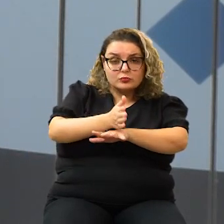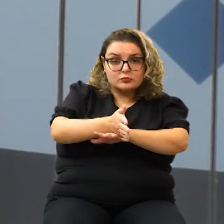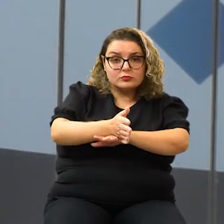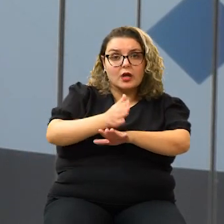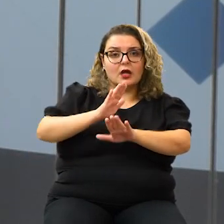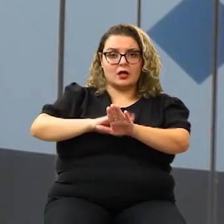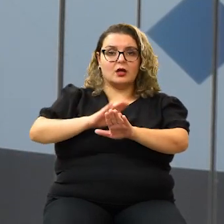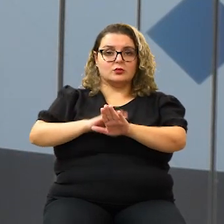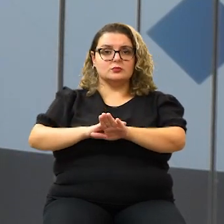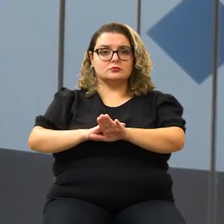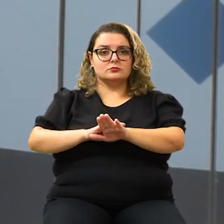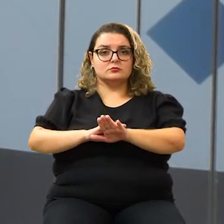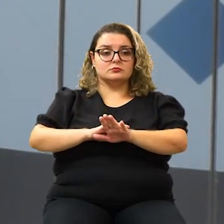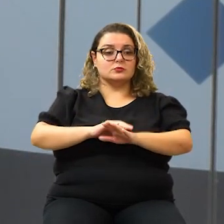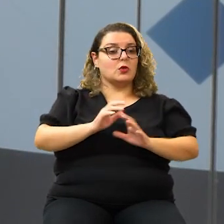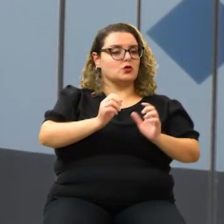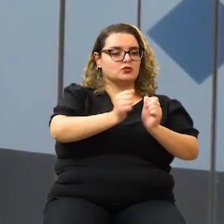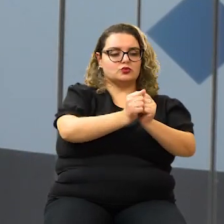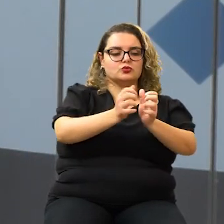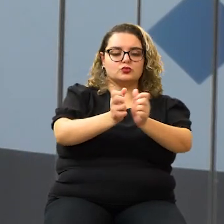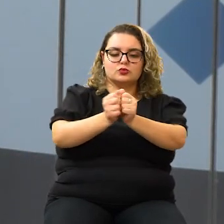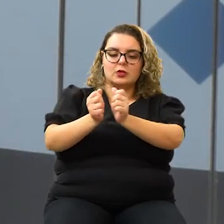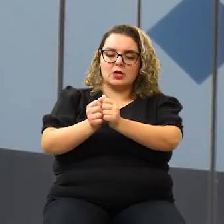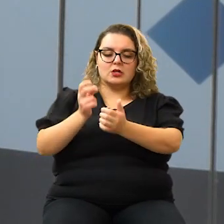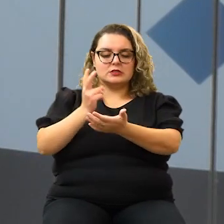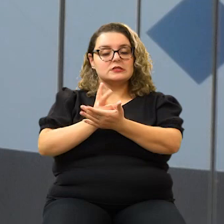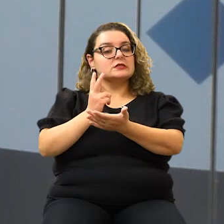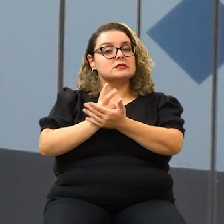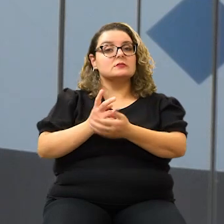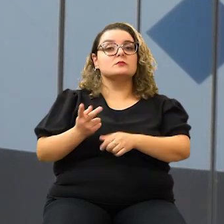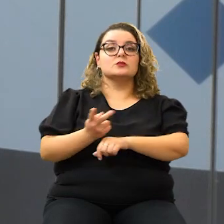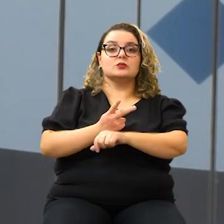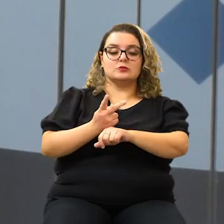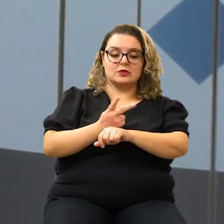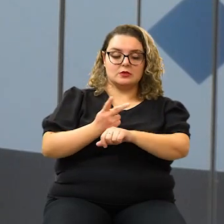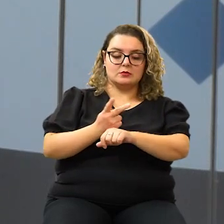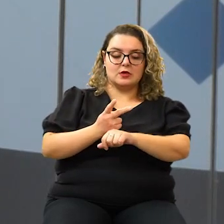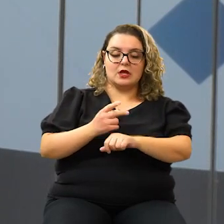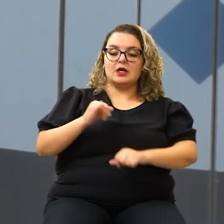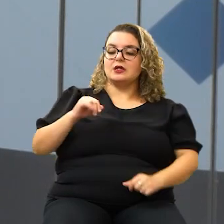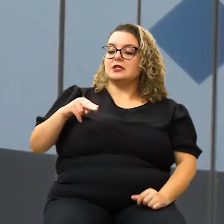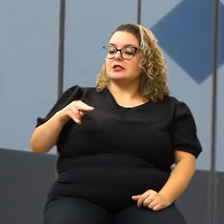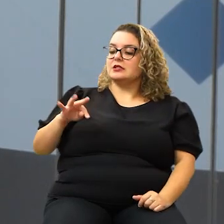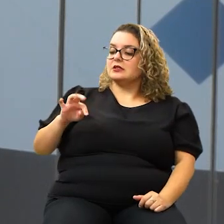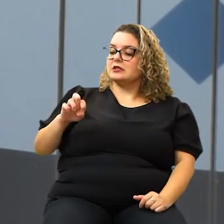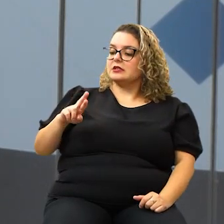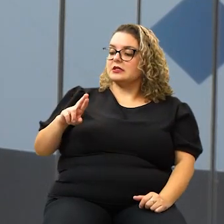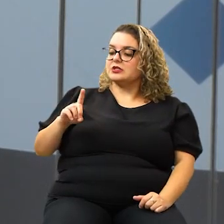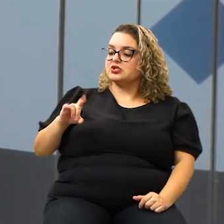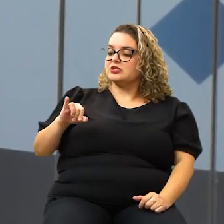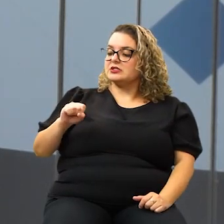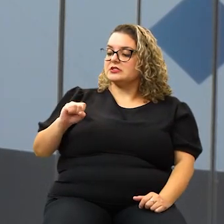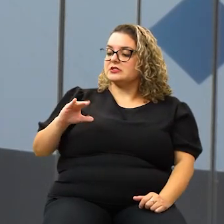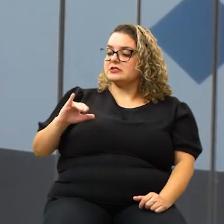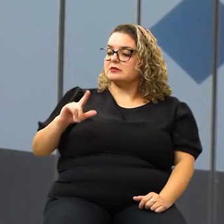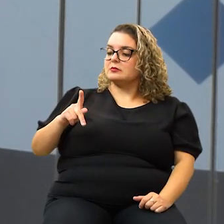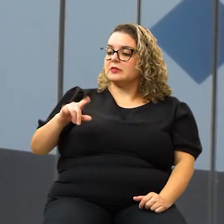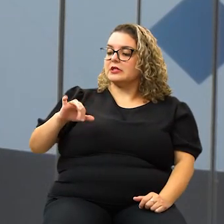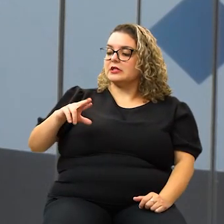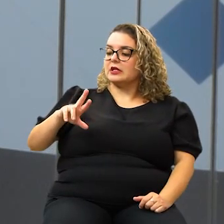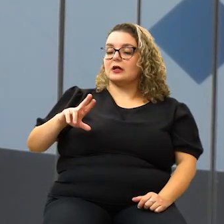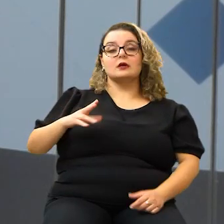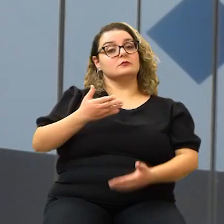ações interdisciplinares. Eu sempre busquei essa questão interdisciplinar e multidisciplinar, né? Que é essa interação